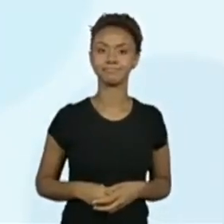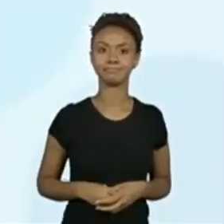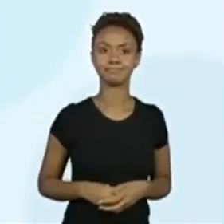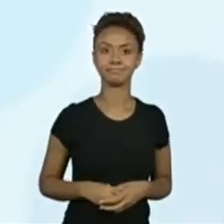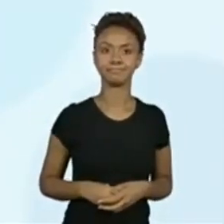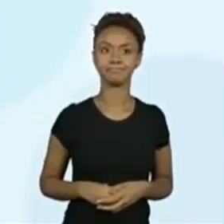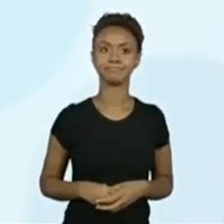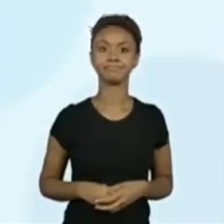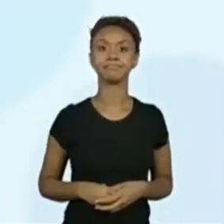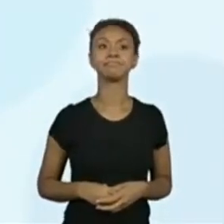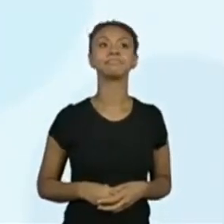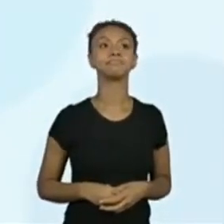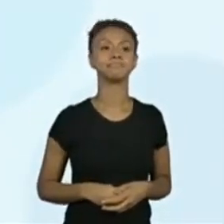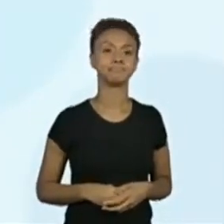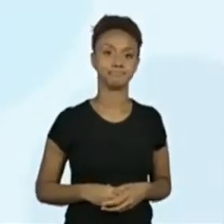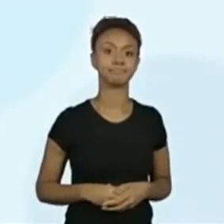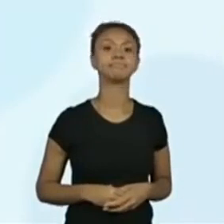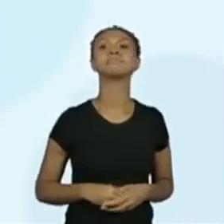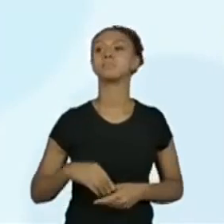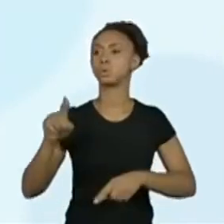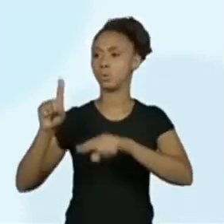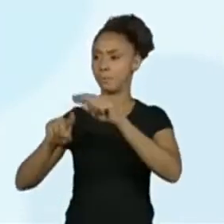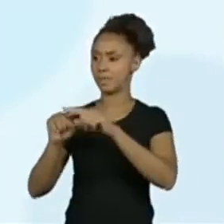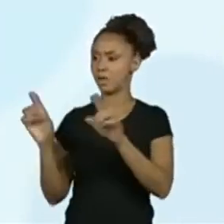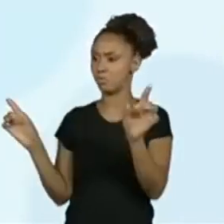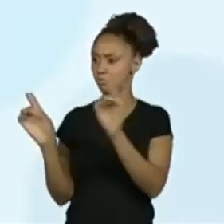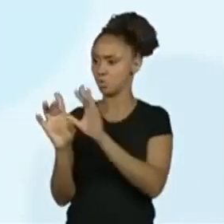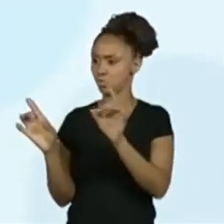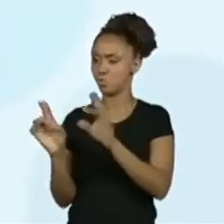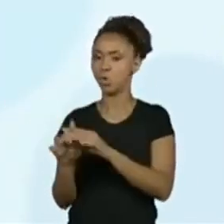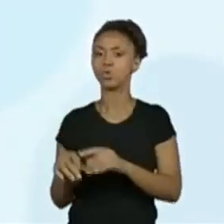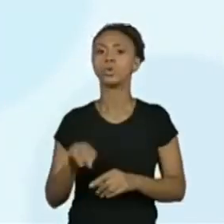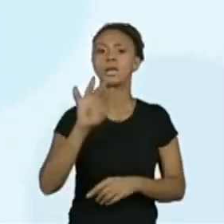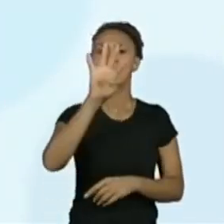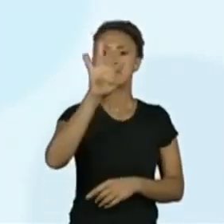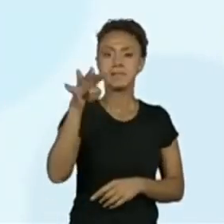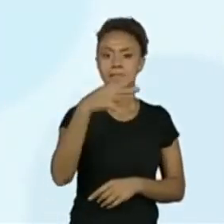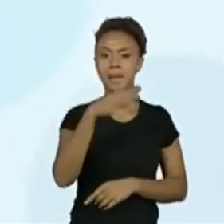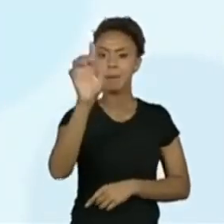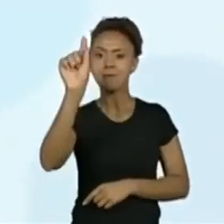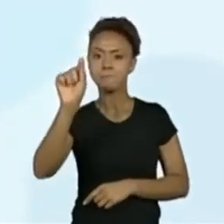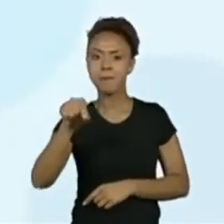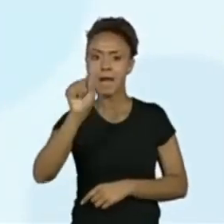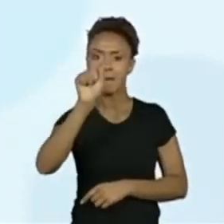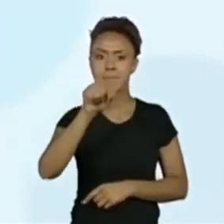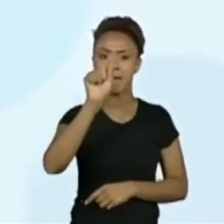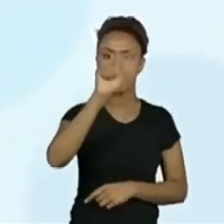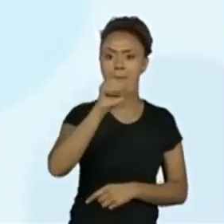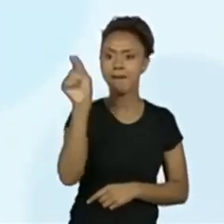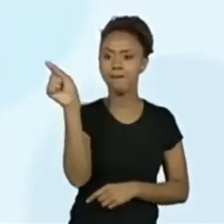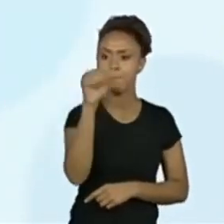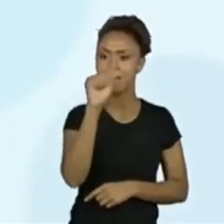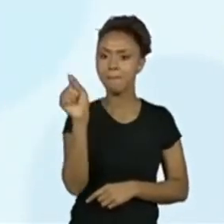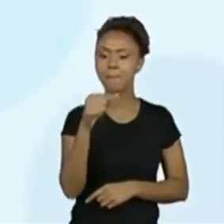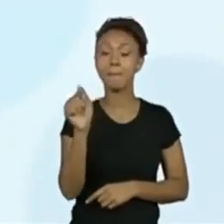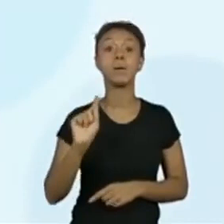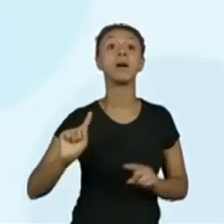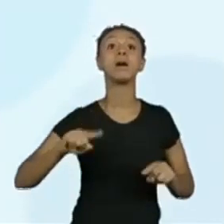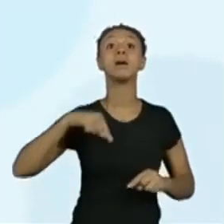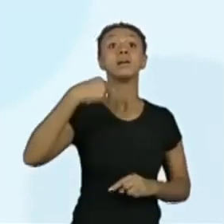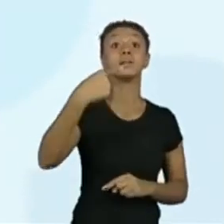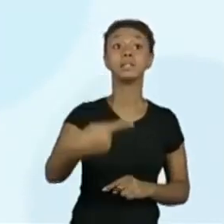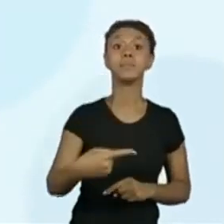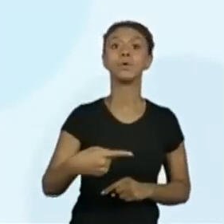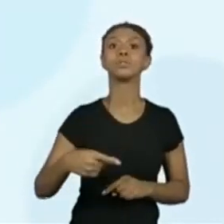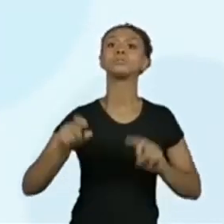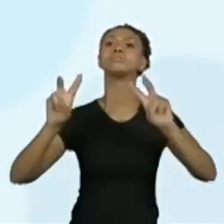nós escolheremos, separamos materiais, fazer a tabela e depois... Escolher os tópicos. Escolher os tópicos. Você